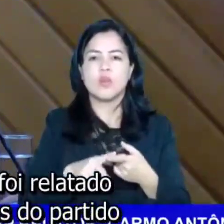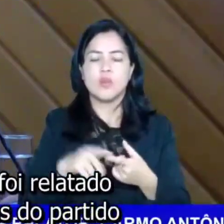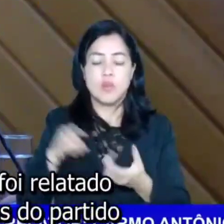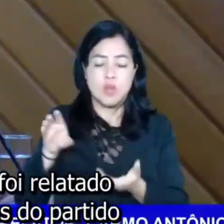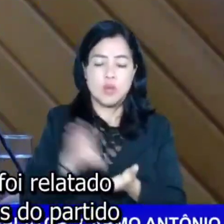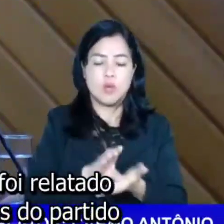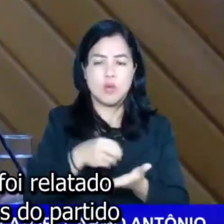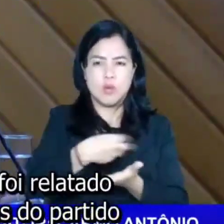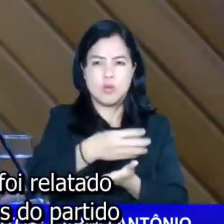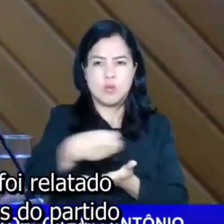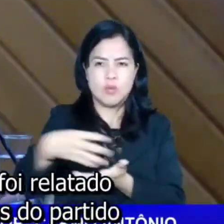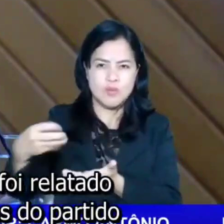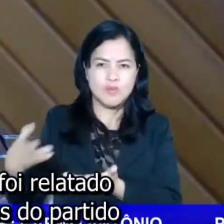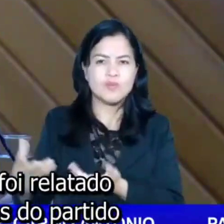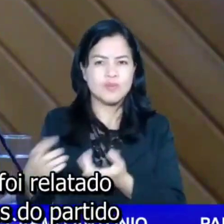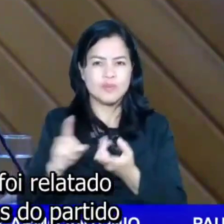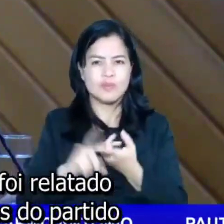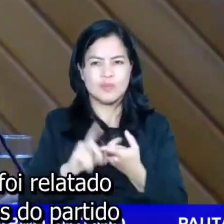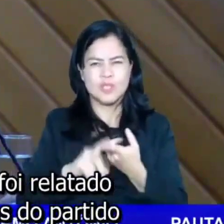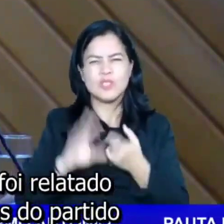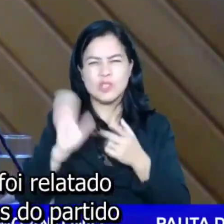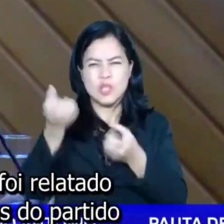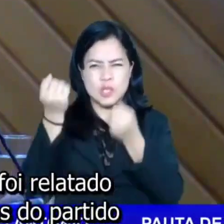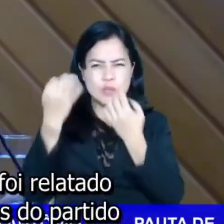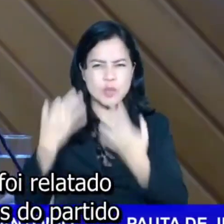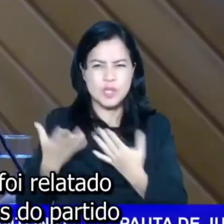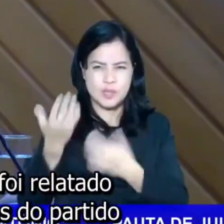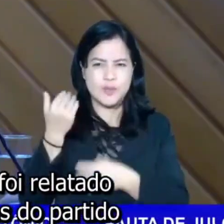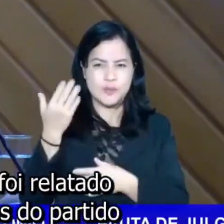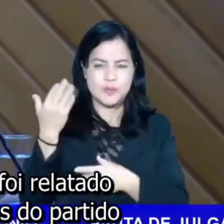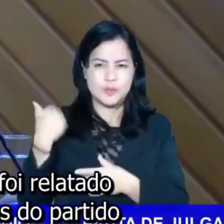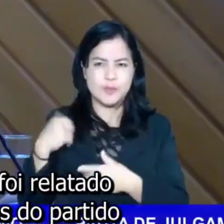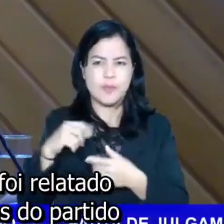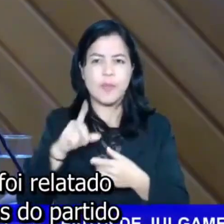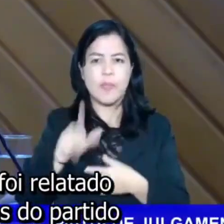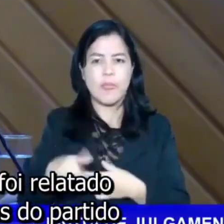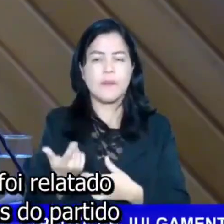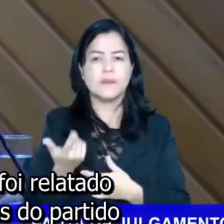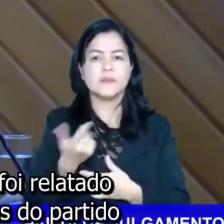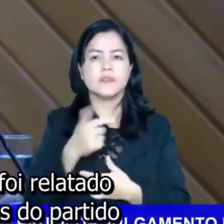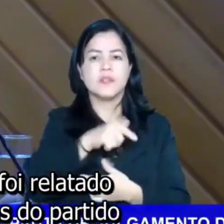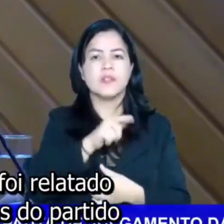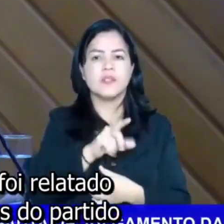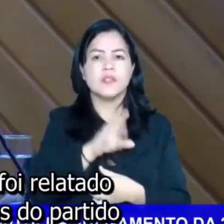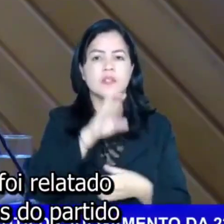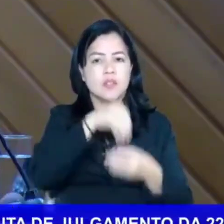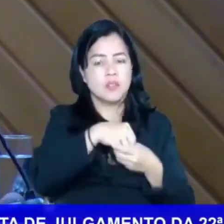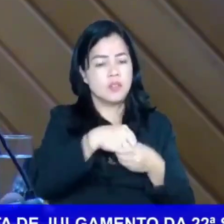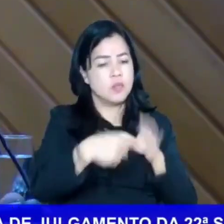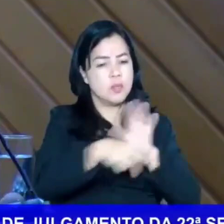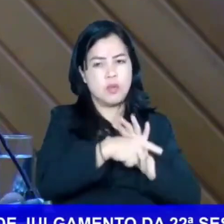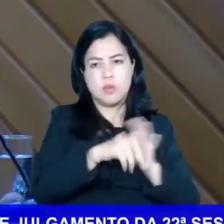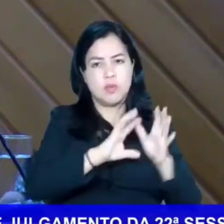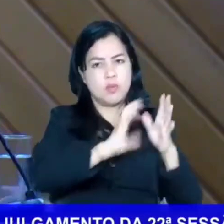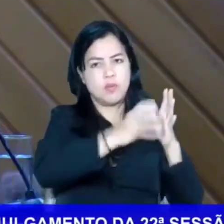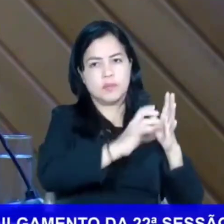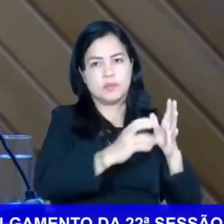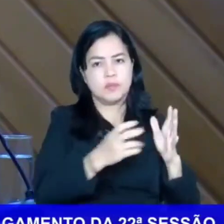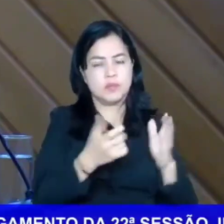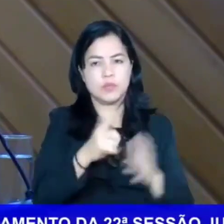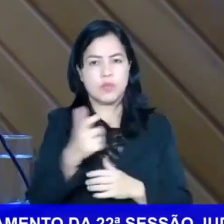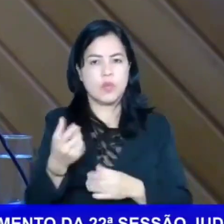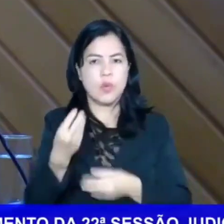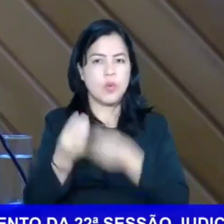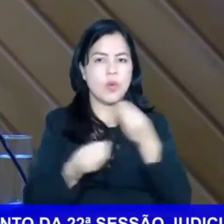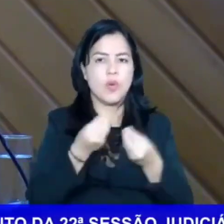do fundo, assim como já foi relatado anteriormente, ela é uma matéria interna corporis do partido. Então, nós não